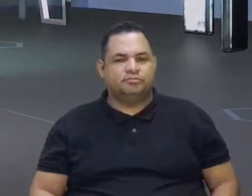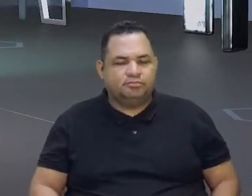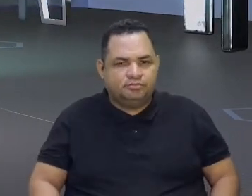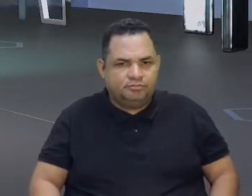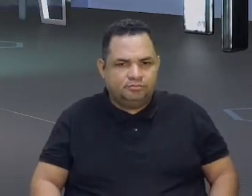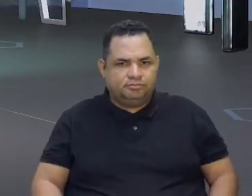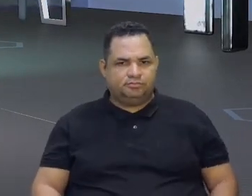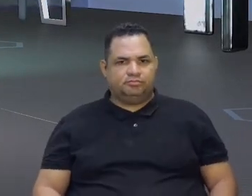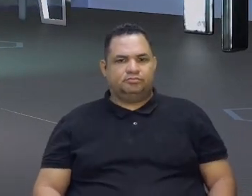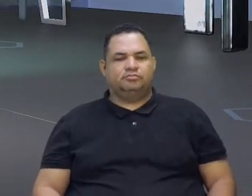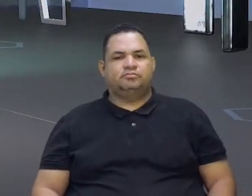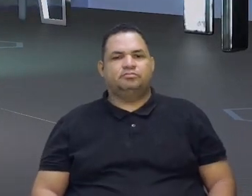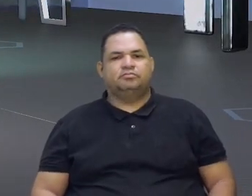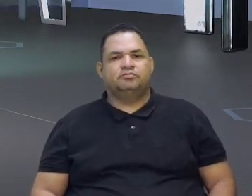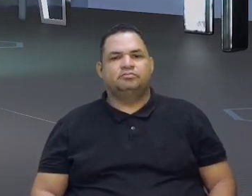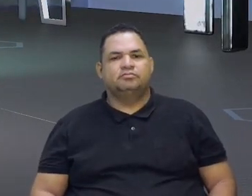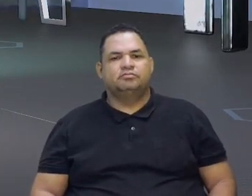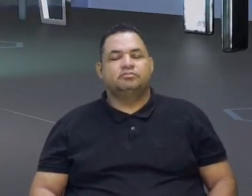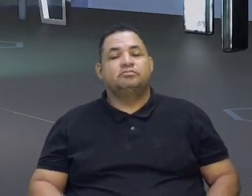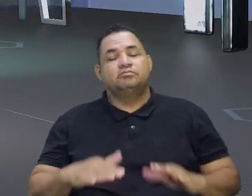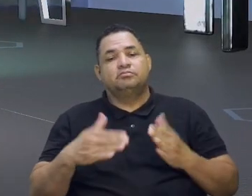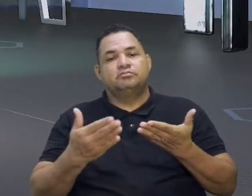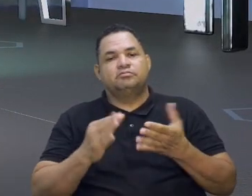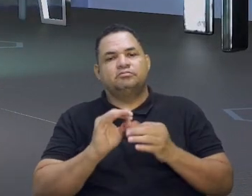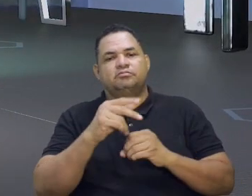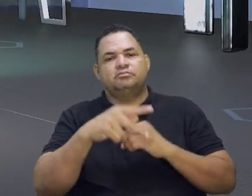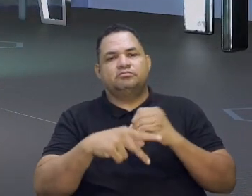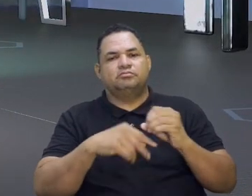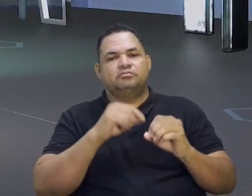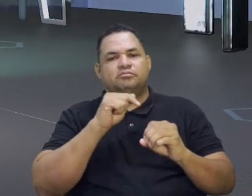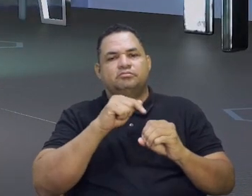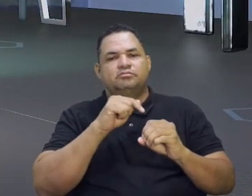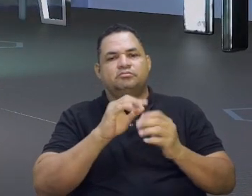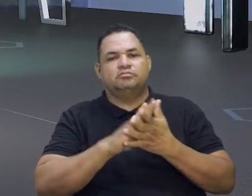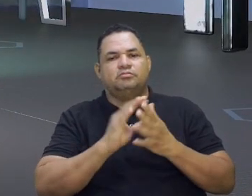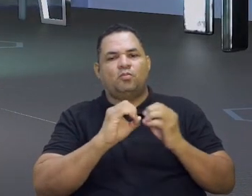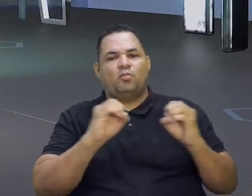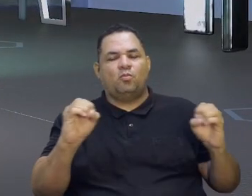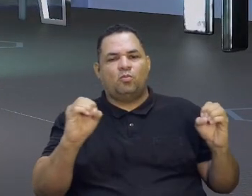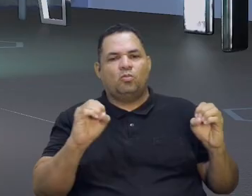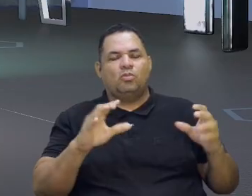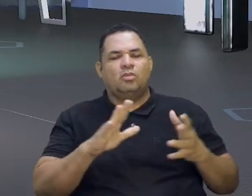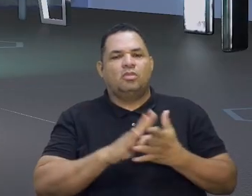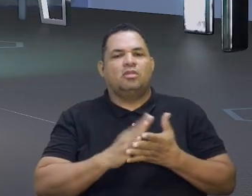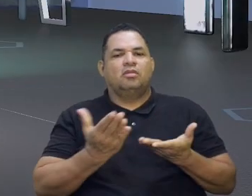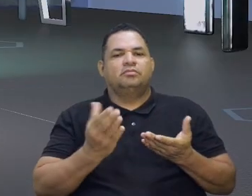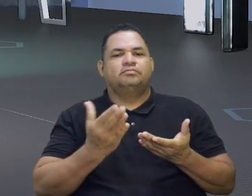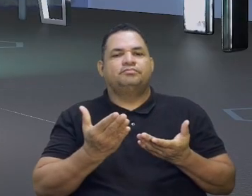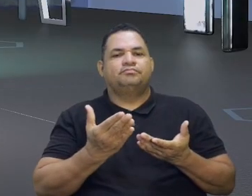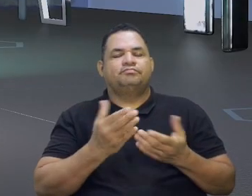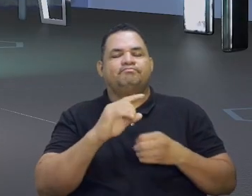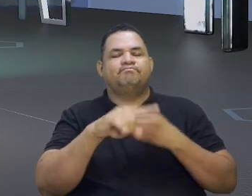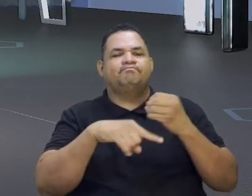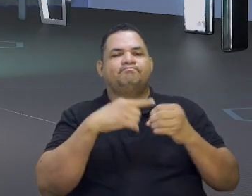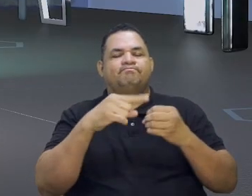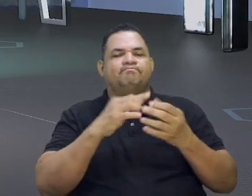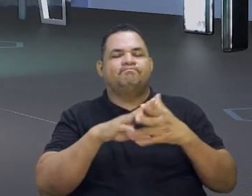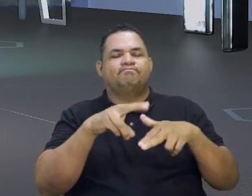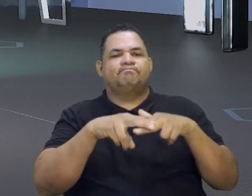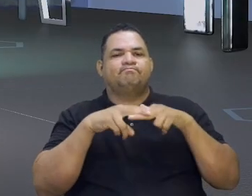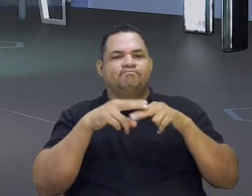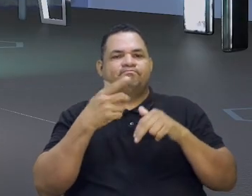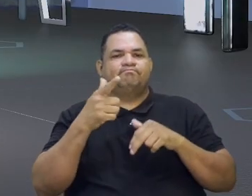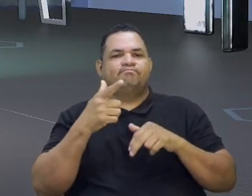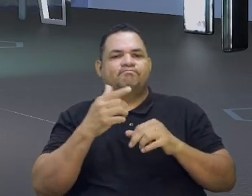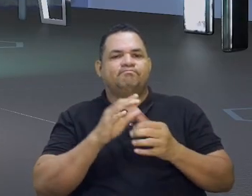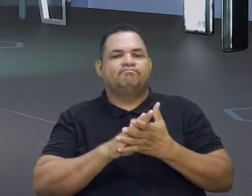elétrons na eletrosfera, fazendo com que essas cargas se anulem e por isso que os átomos não